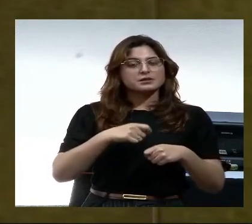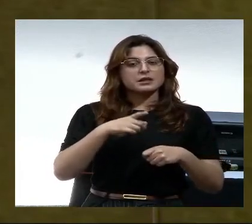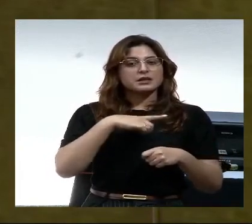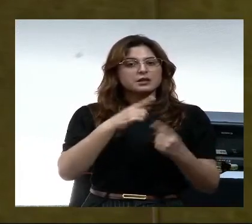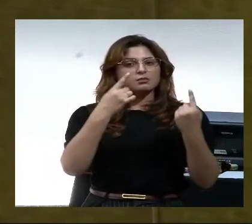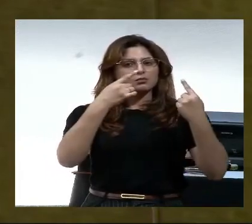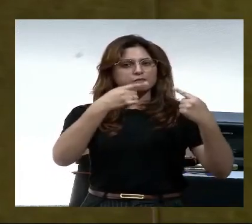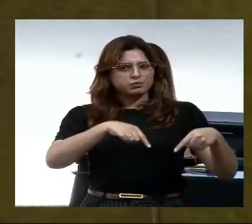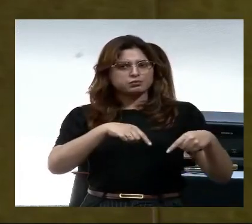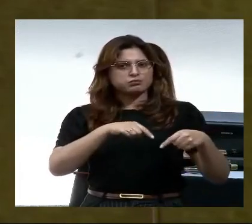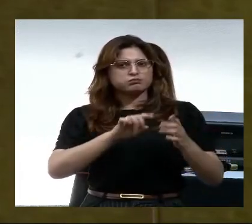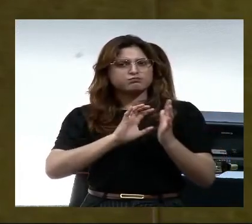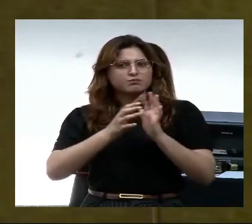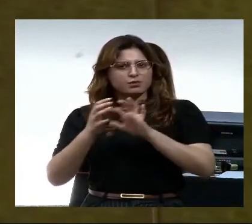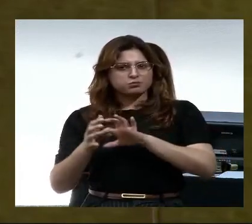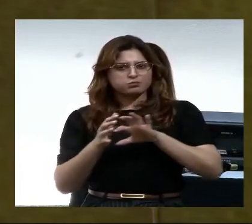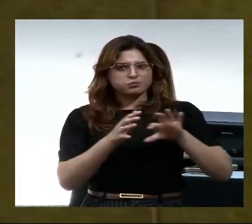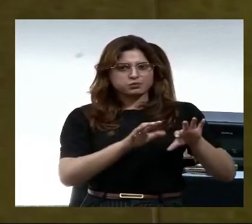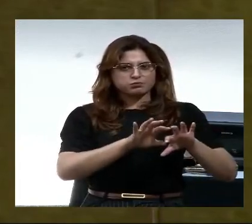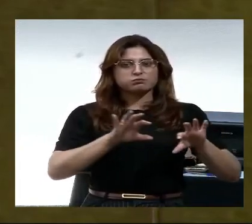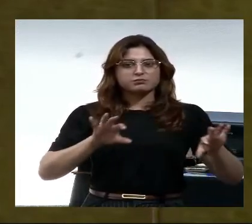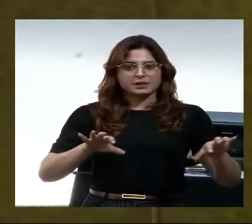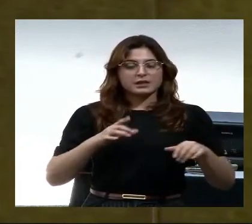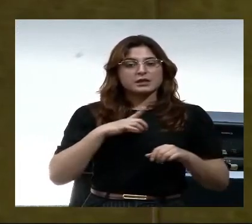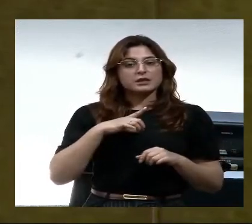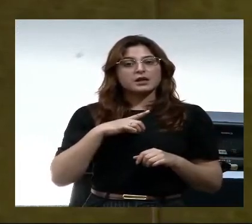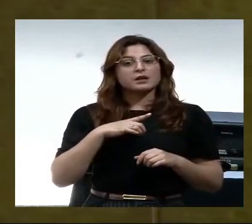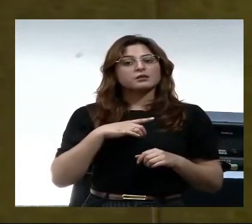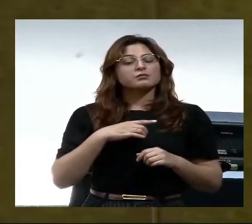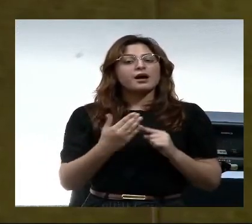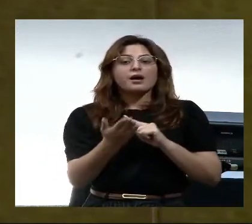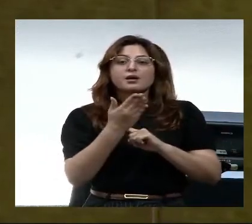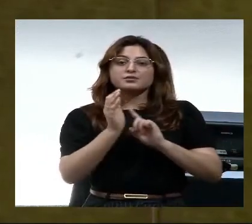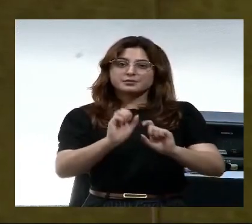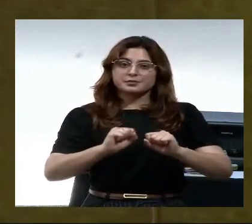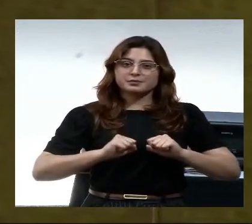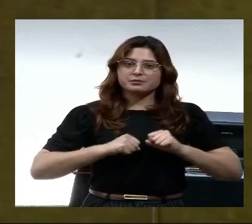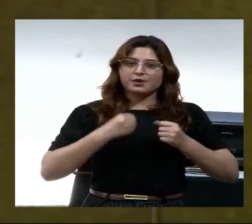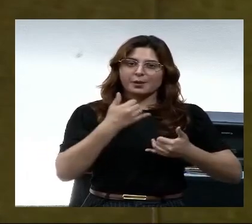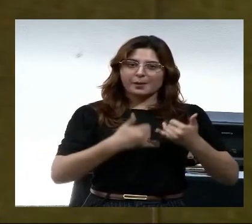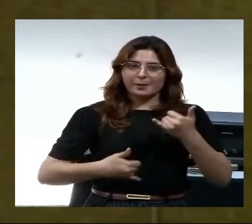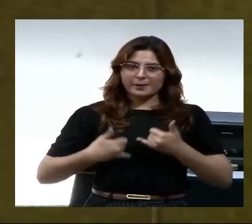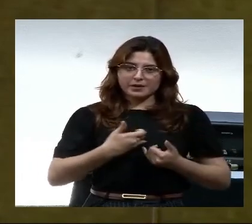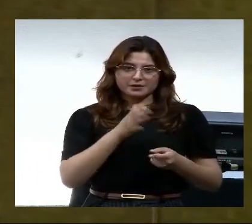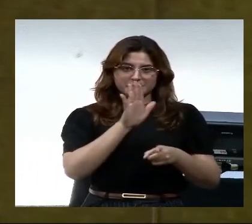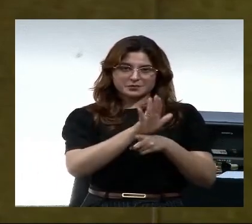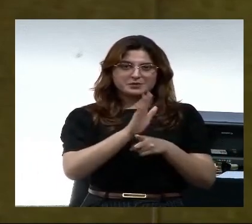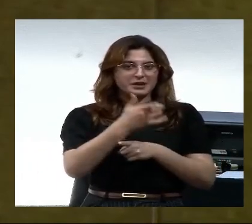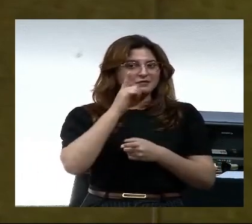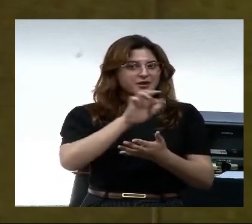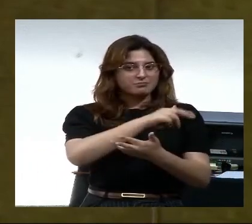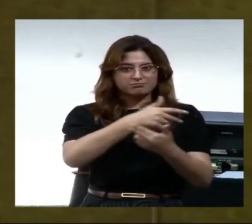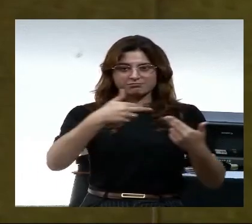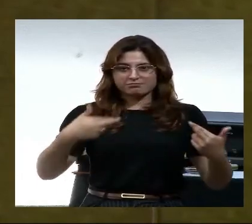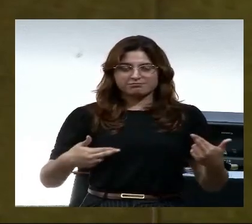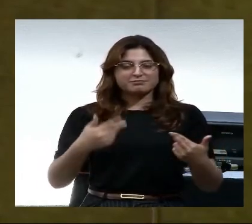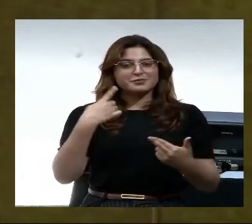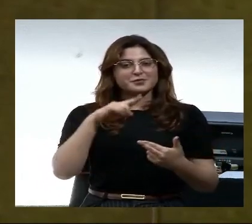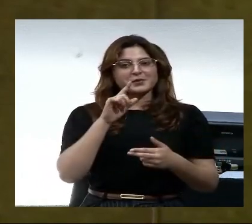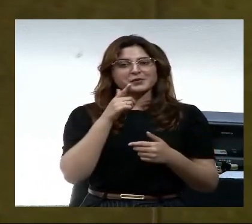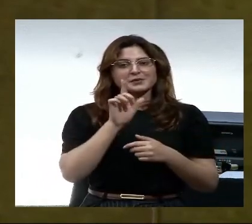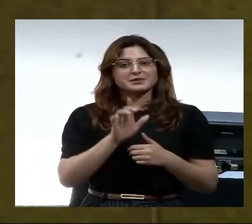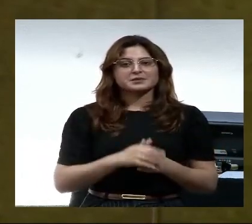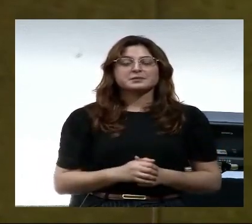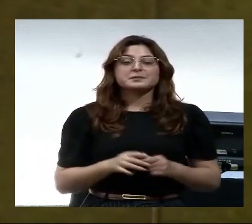política partidária que nos permitiu dedicar energia às conquistas da classe. Por diversas vezes,